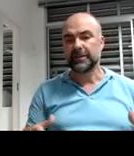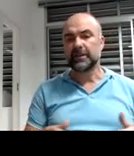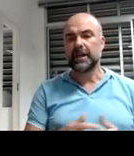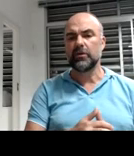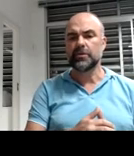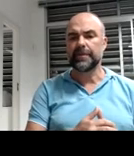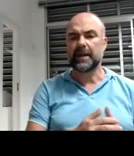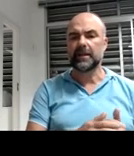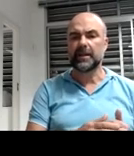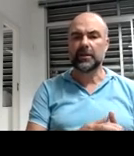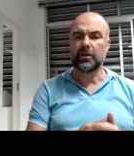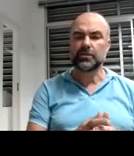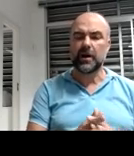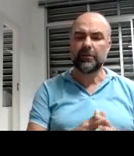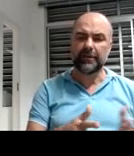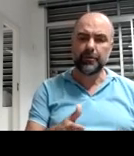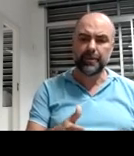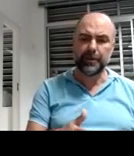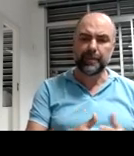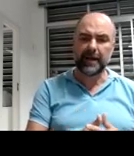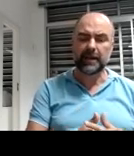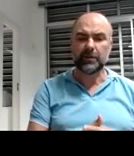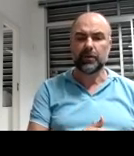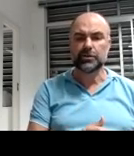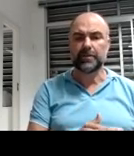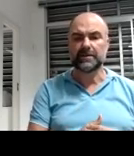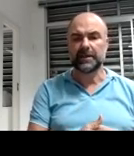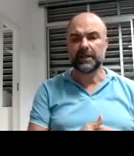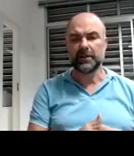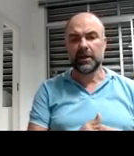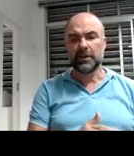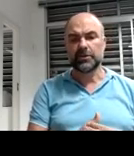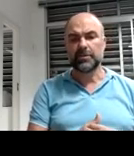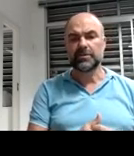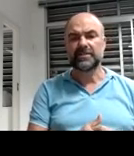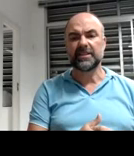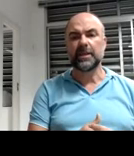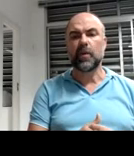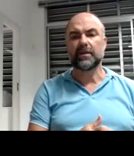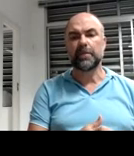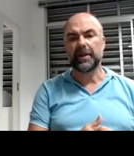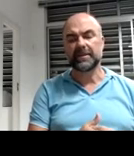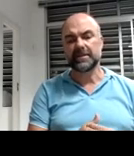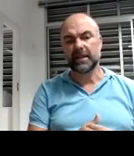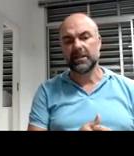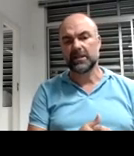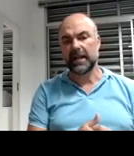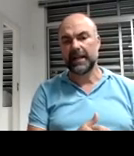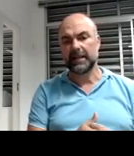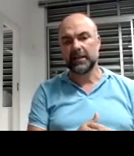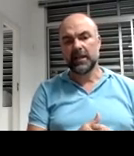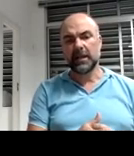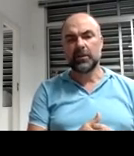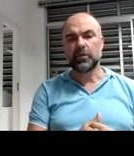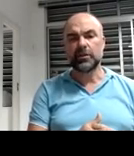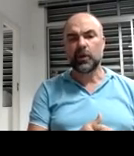Alfa. Né? Hoje, o Parque Tecnológico Alfa, que foi o primeiro parque tecnológico brasileiro, nós estamos com 64 empresas aqui